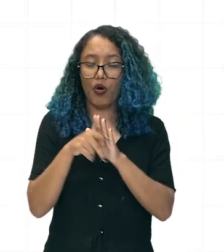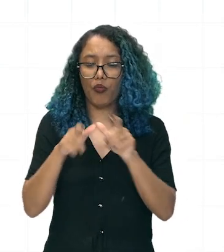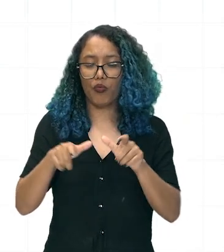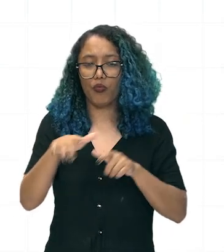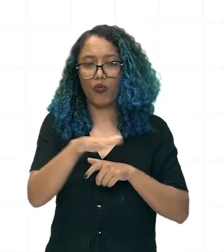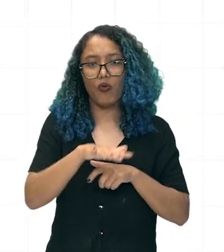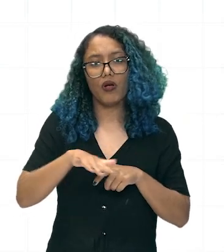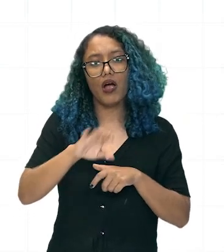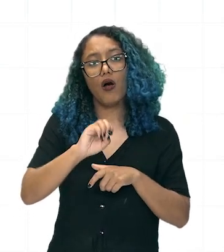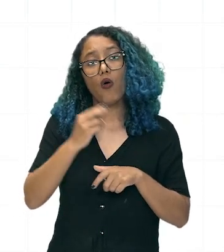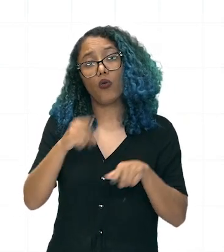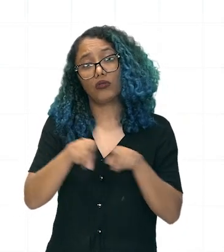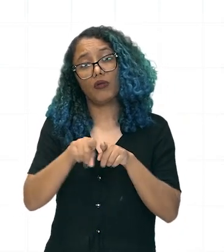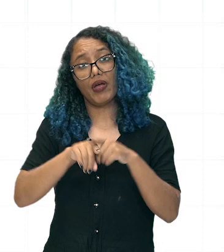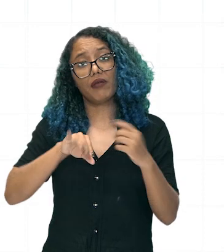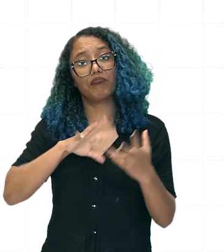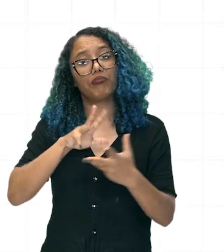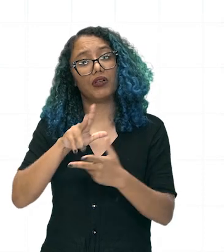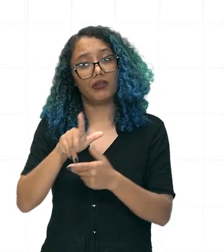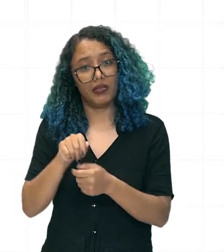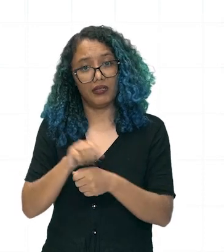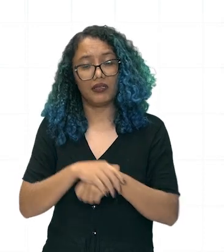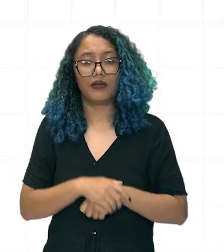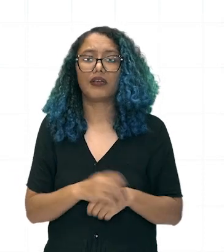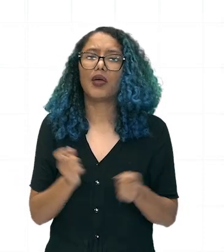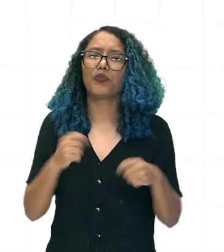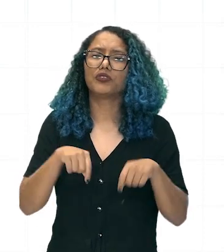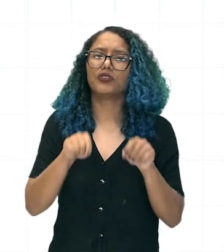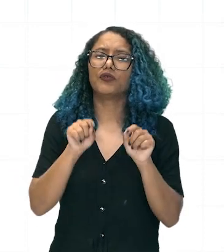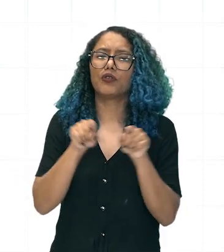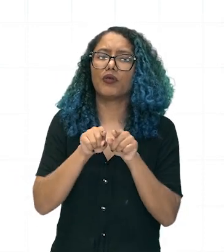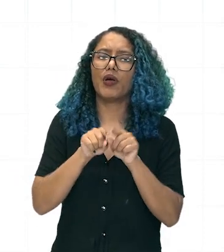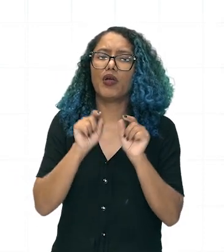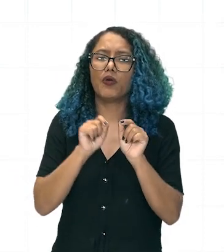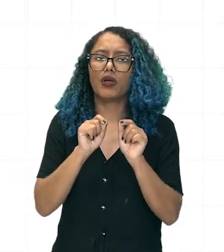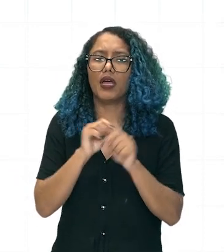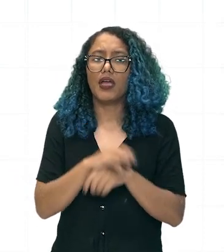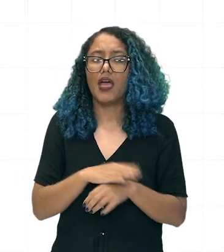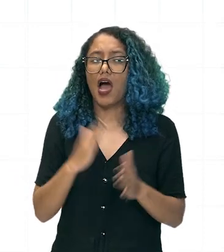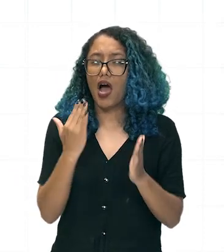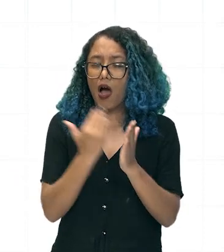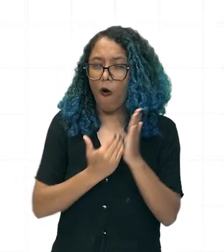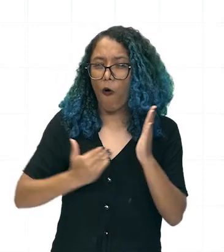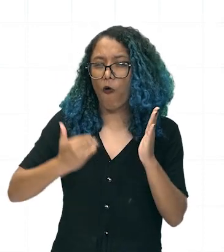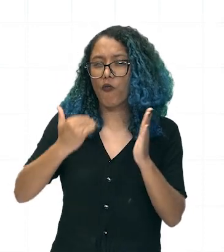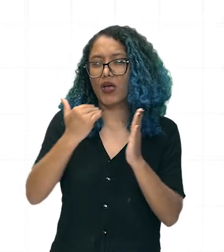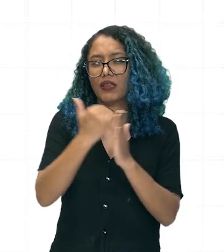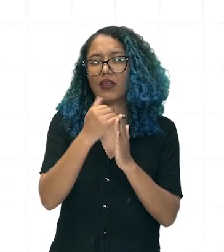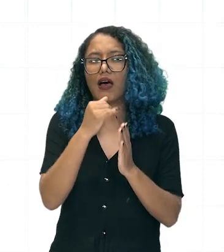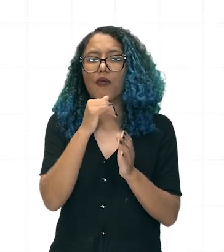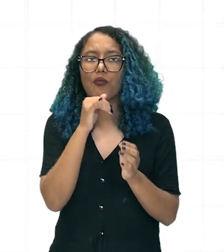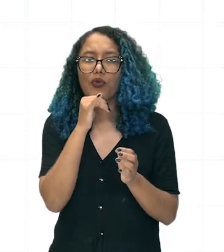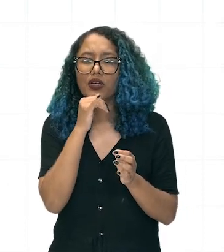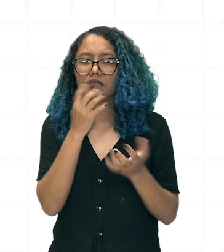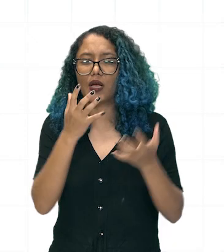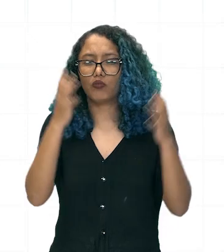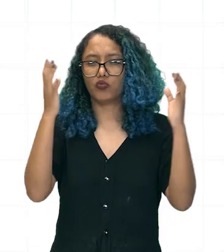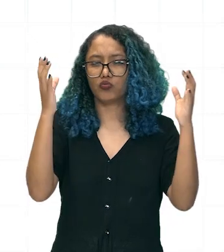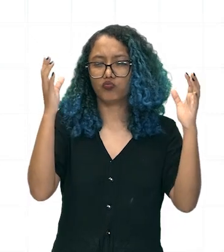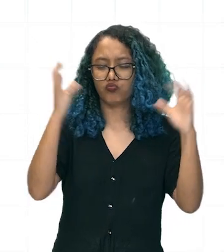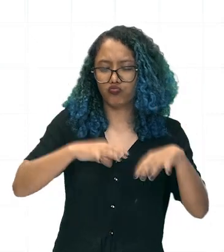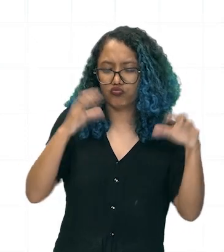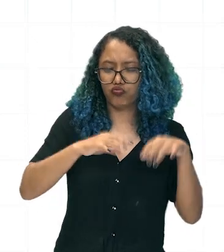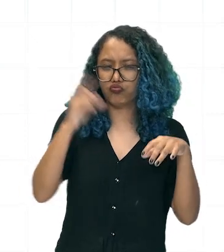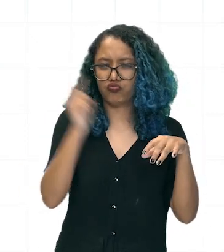região ou até mesmo do planeta. E eles podem acentuar, por exemplo, a ocorrência de